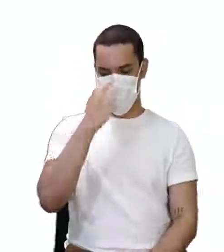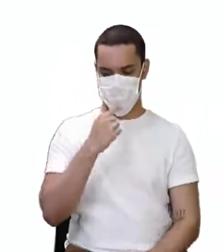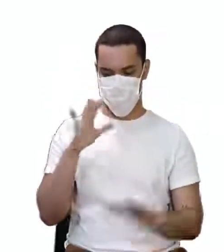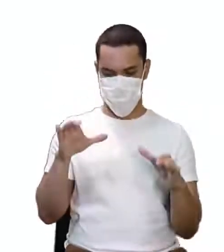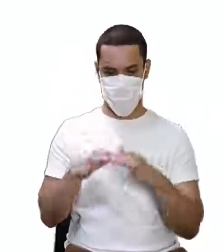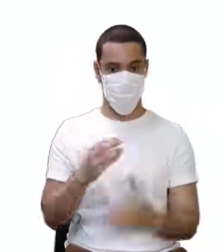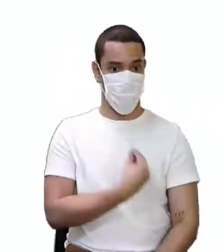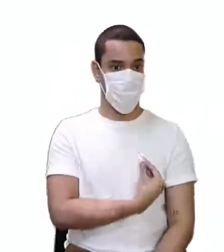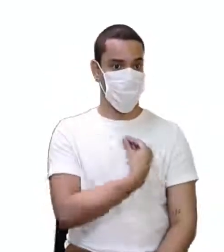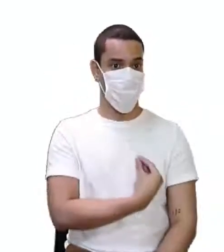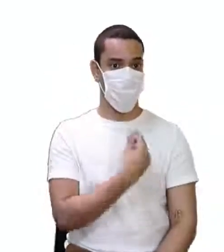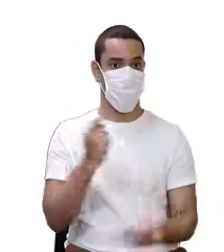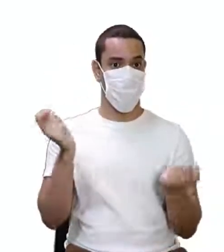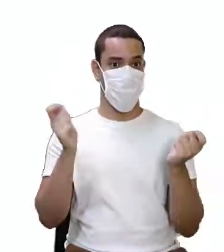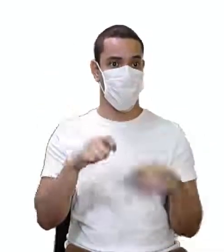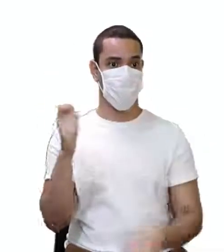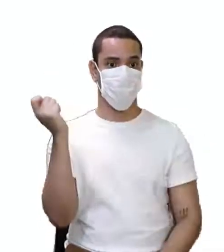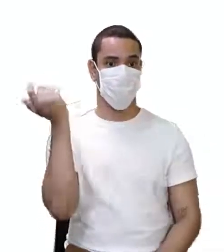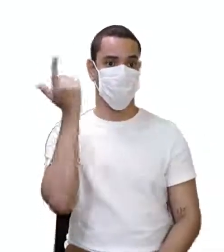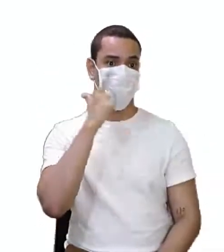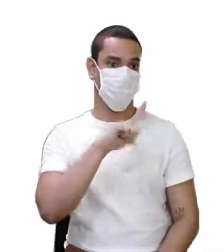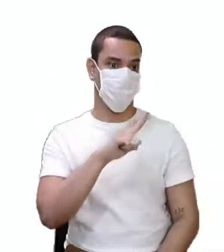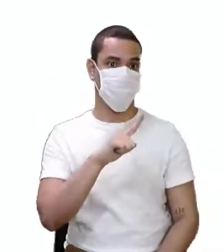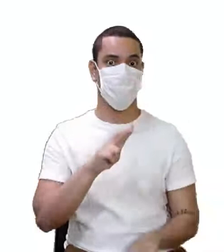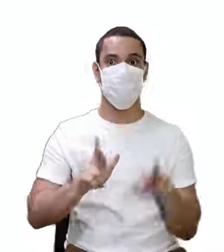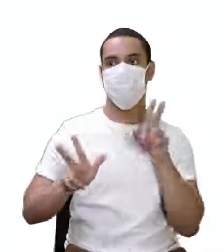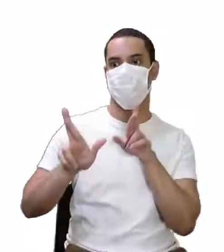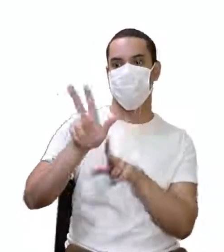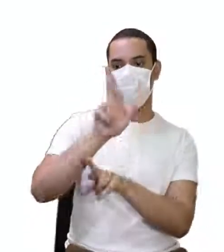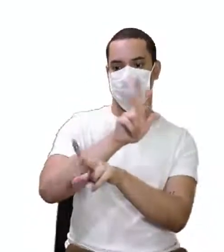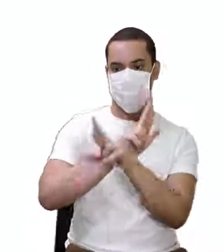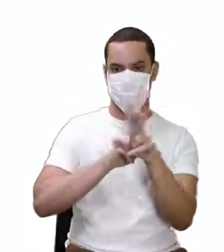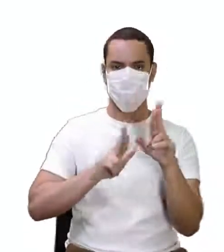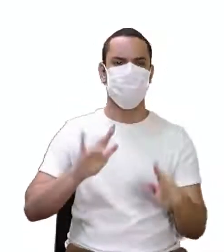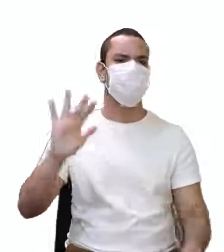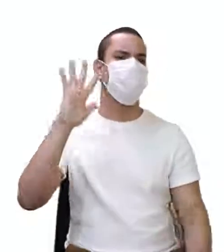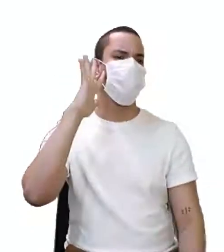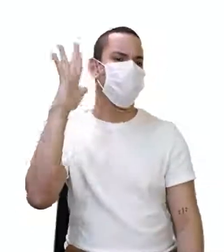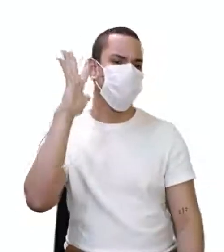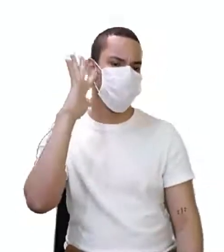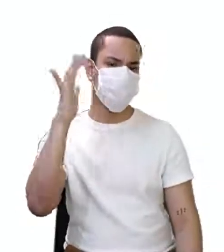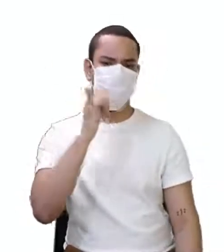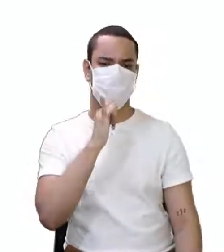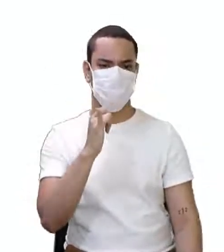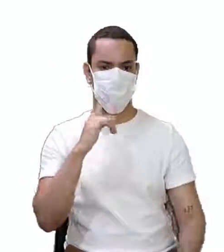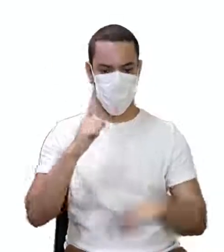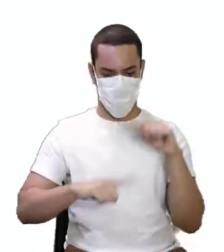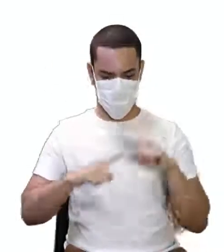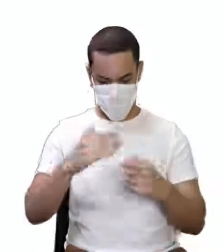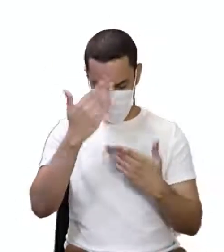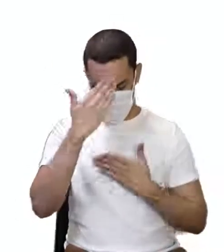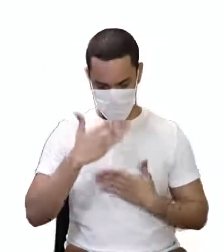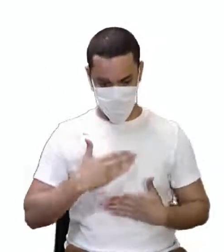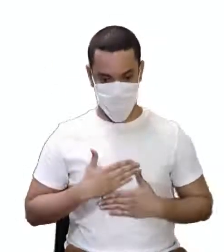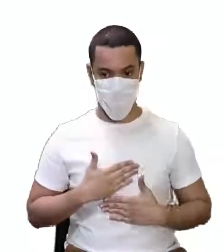conseguir conviver nesse mesmo ambiente por essas diferenças, né? Vamos imaginar um organismo